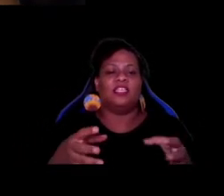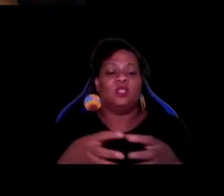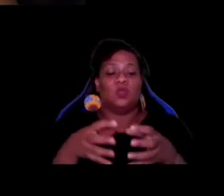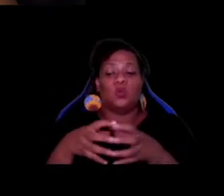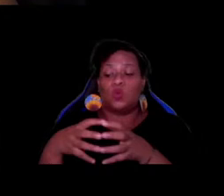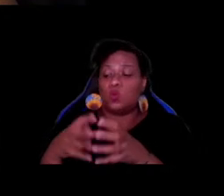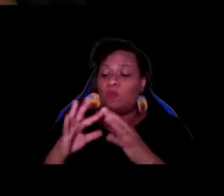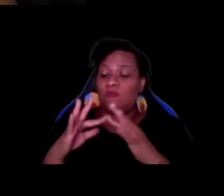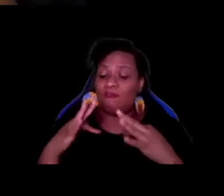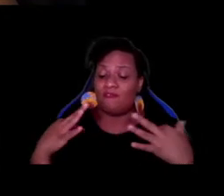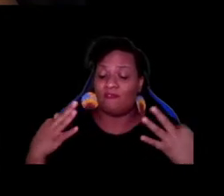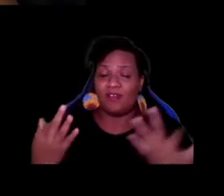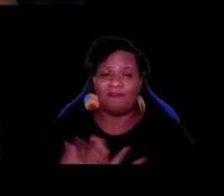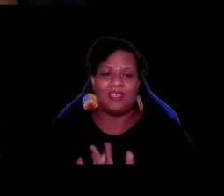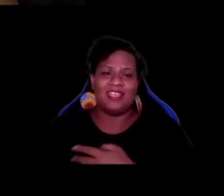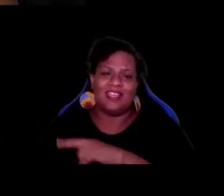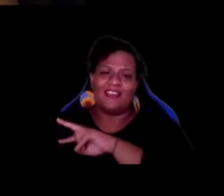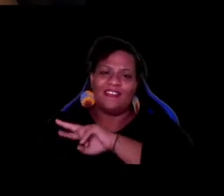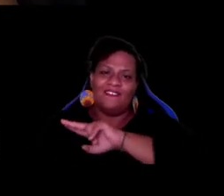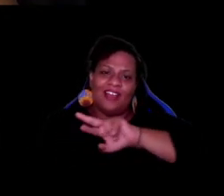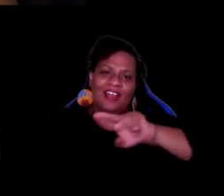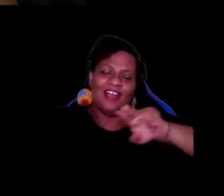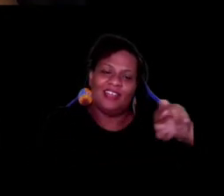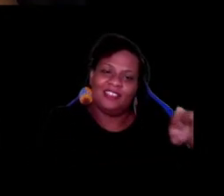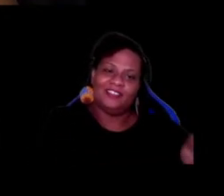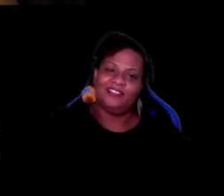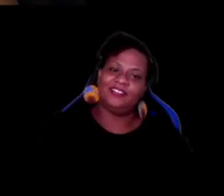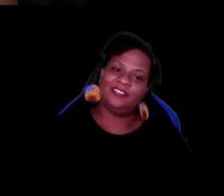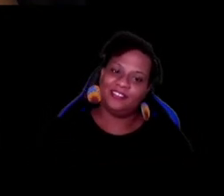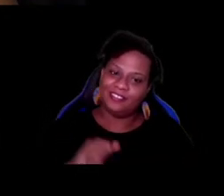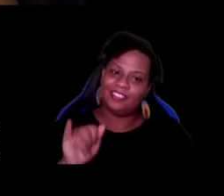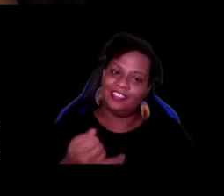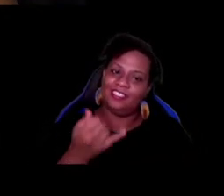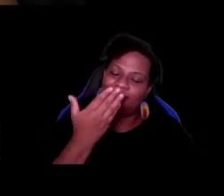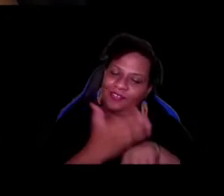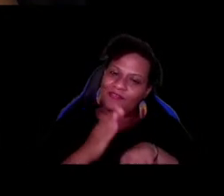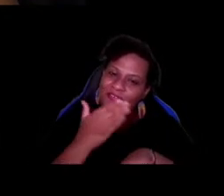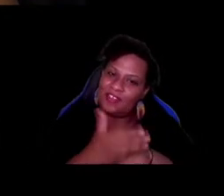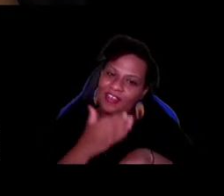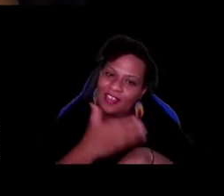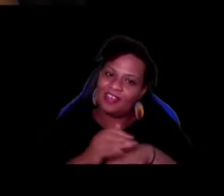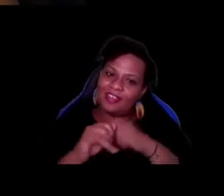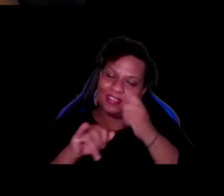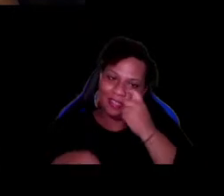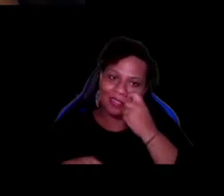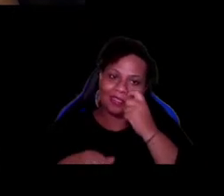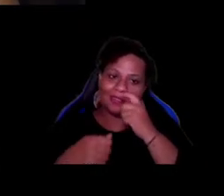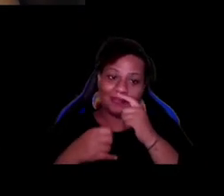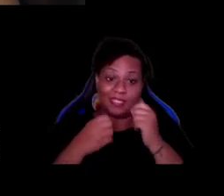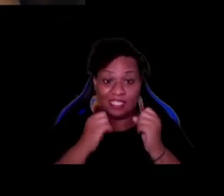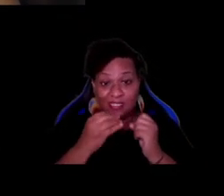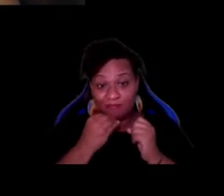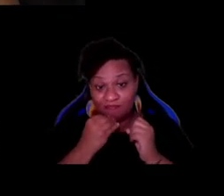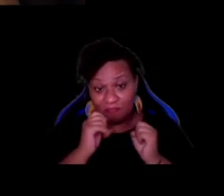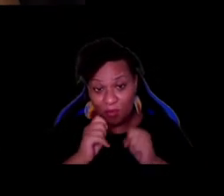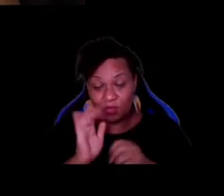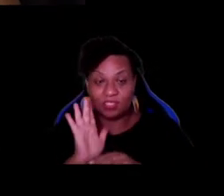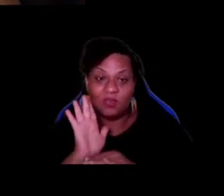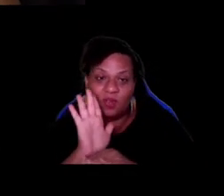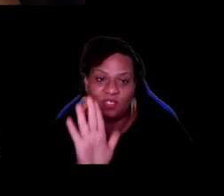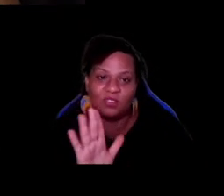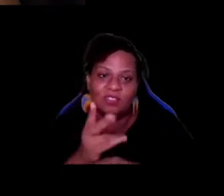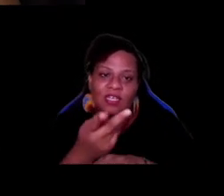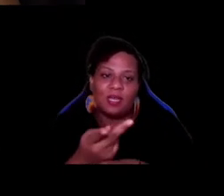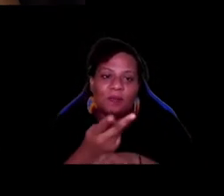tambores é muito grande, né? Então, pratiquem mesmo, né? Se eu puder ajudar, né? Procura